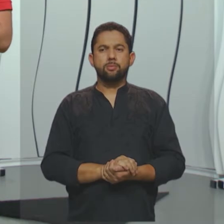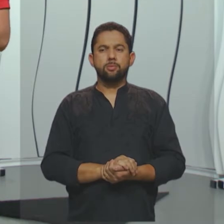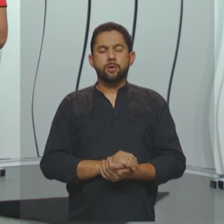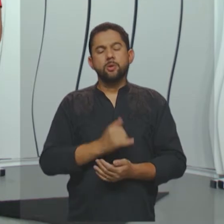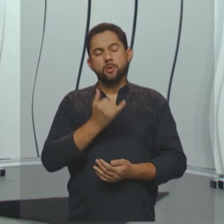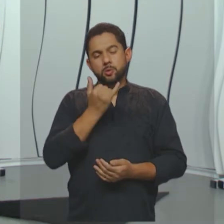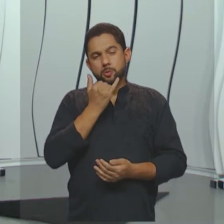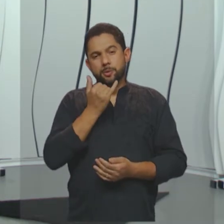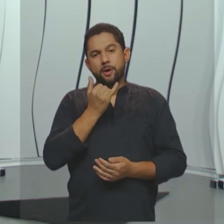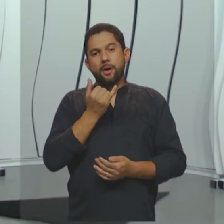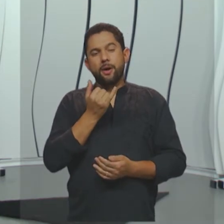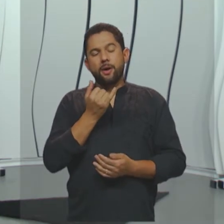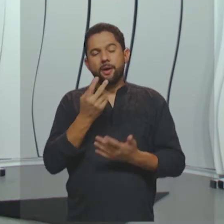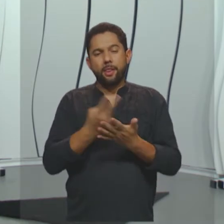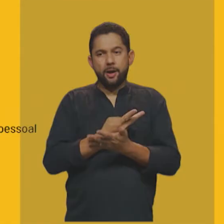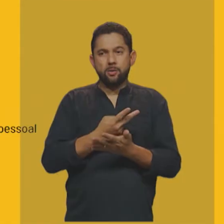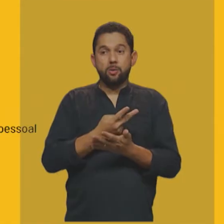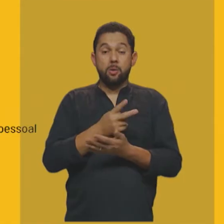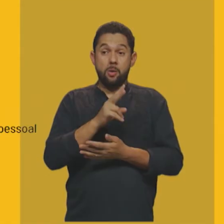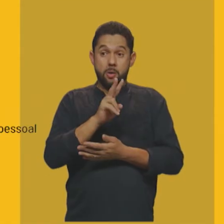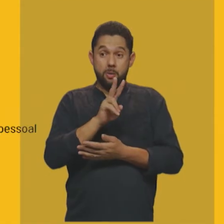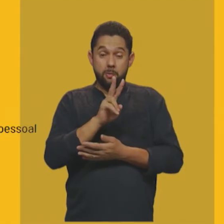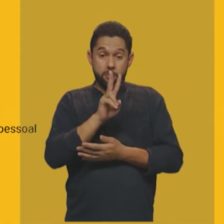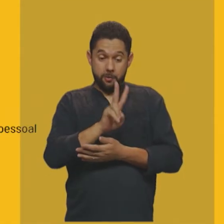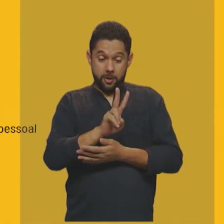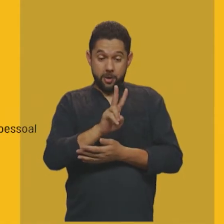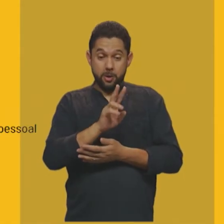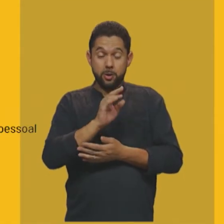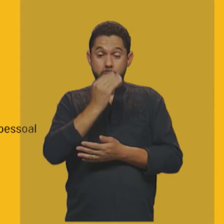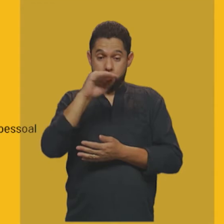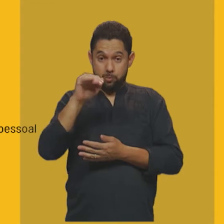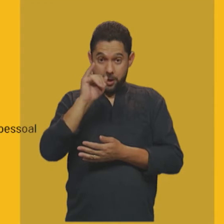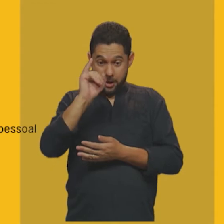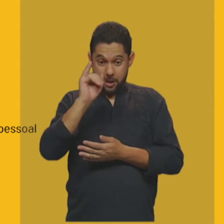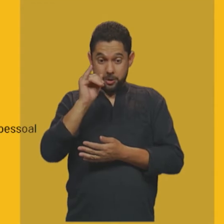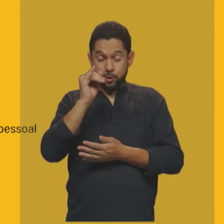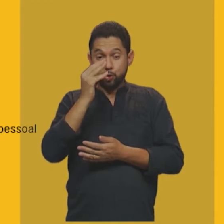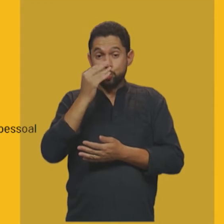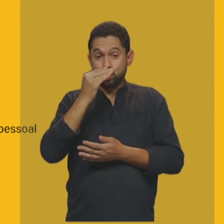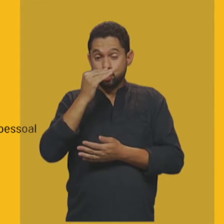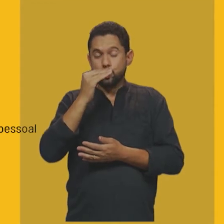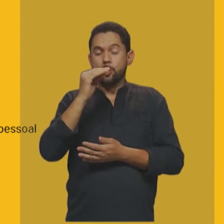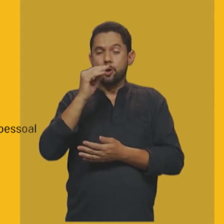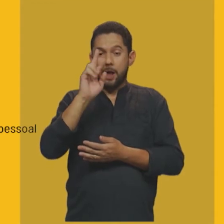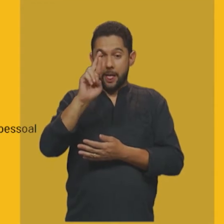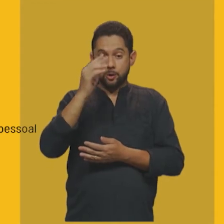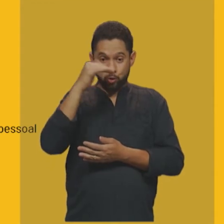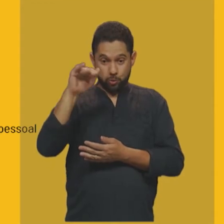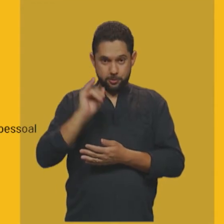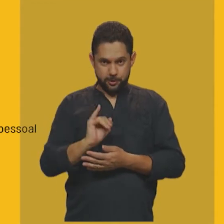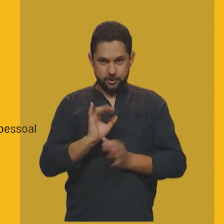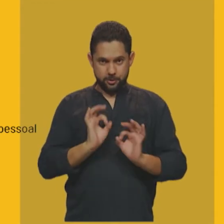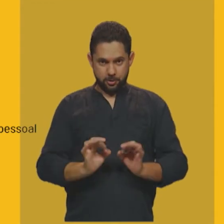Por I, desculpa. Resistência é igual a V sobre I. E se eu quiser calcular a corrente total do